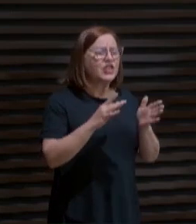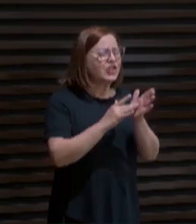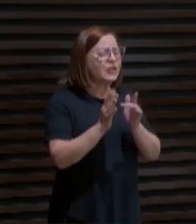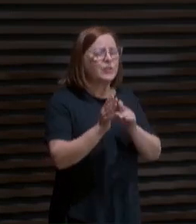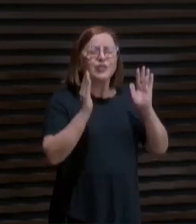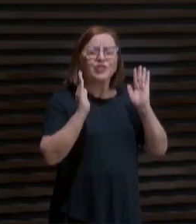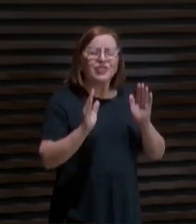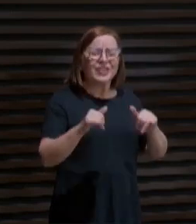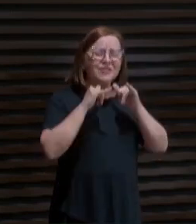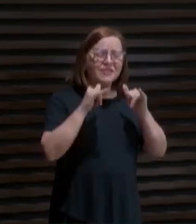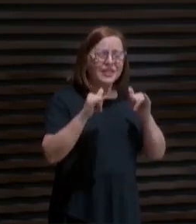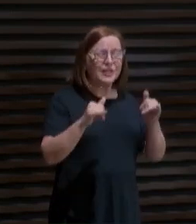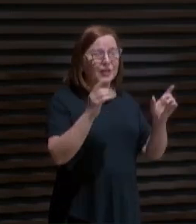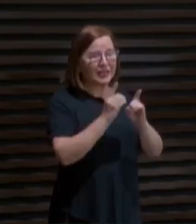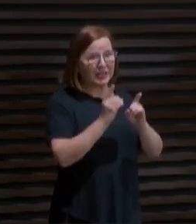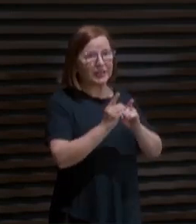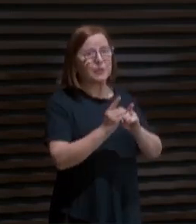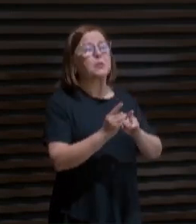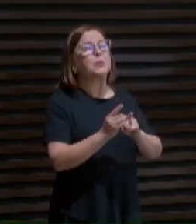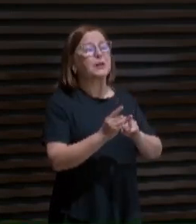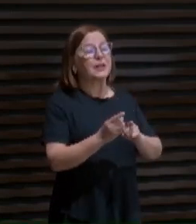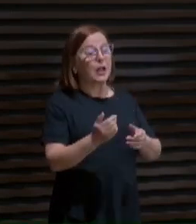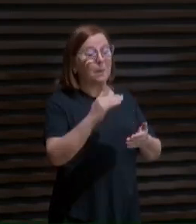morrer e ressuscitar?